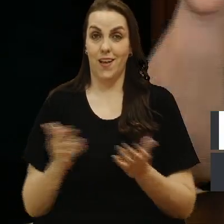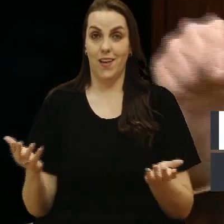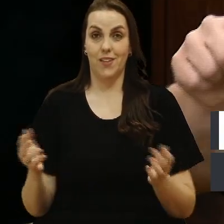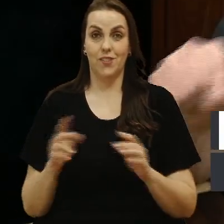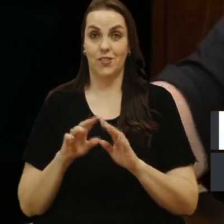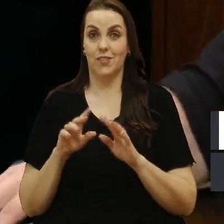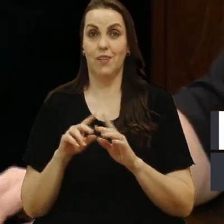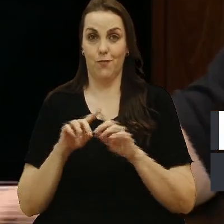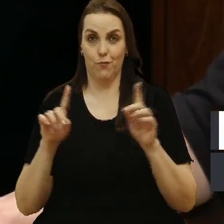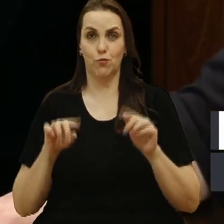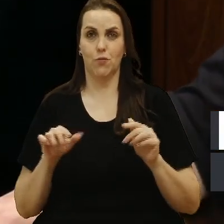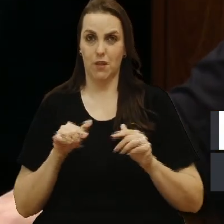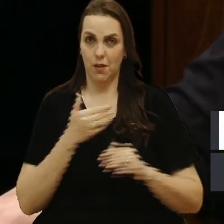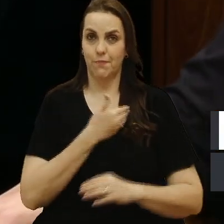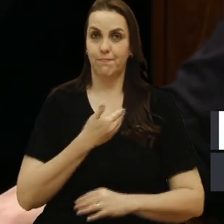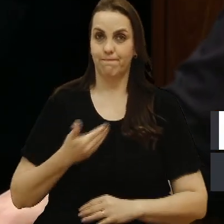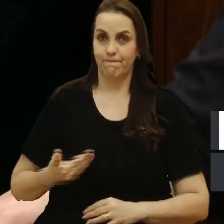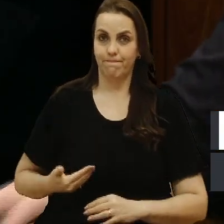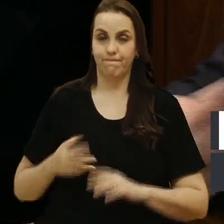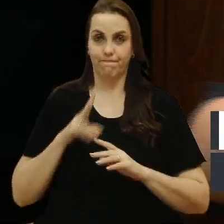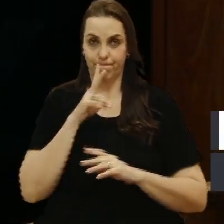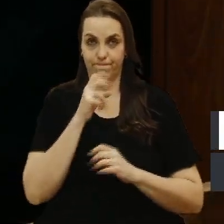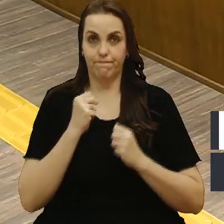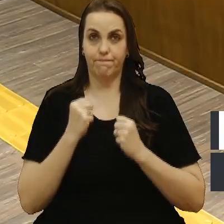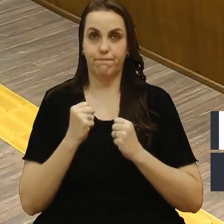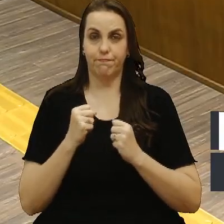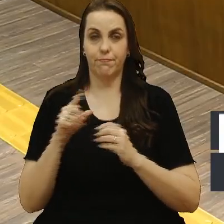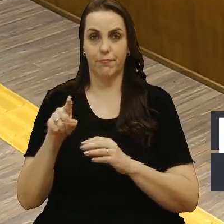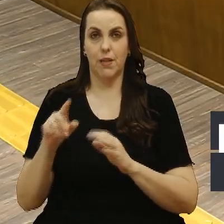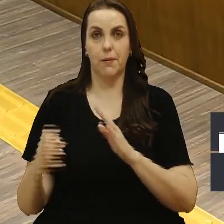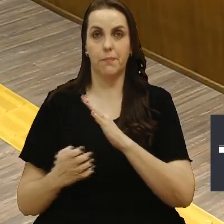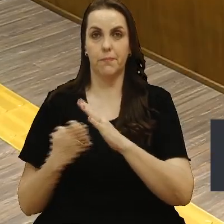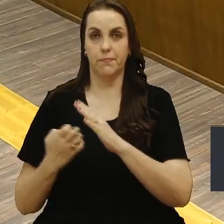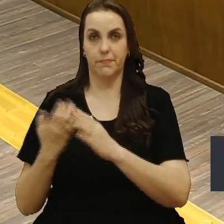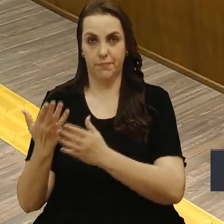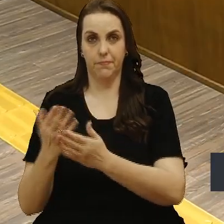públicos aguerridos daquela autarquia. Muito obrigado, presidente. Obrigado, devolvo os trabalhos ao